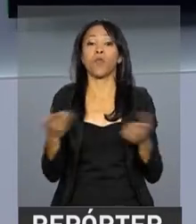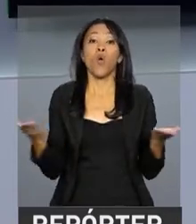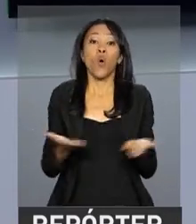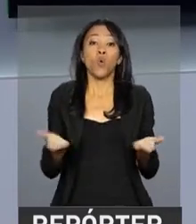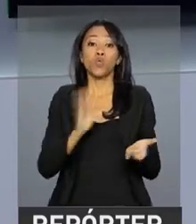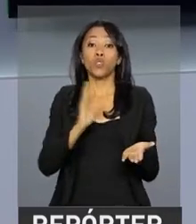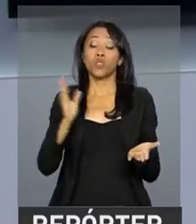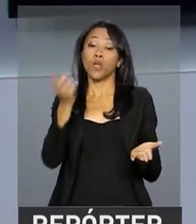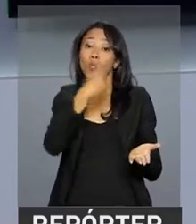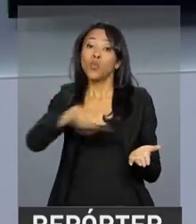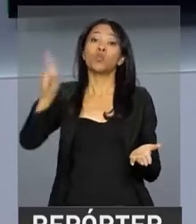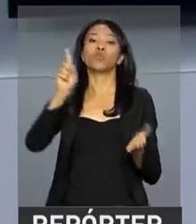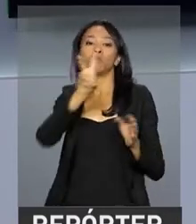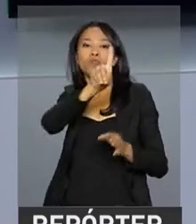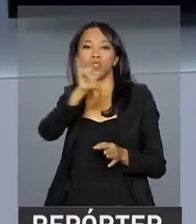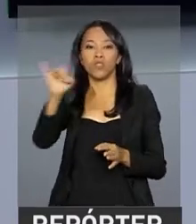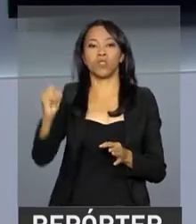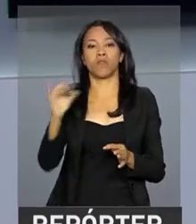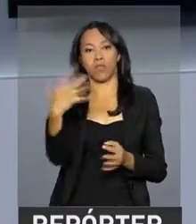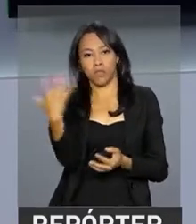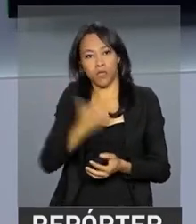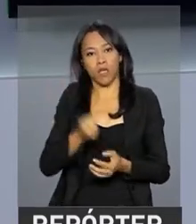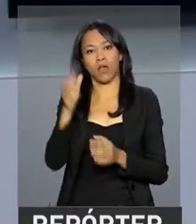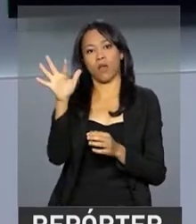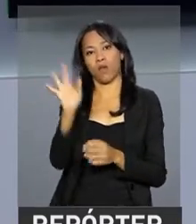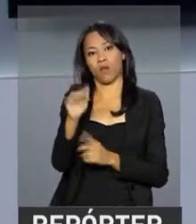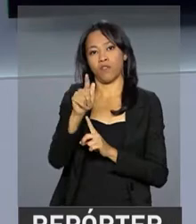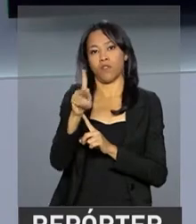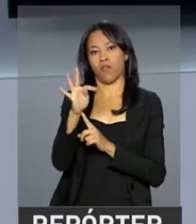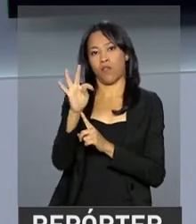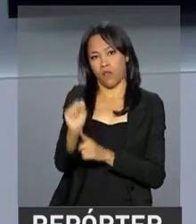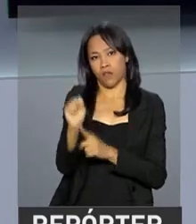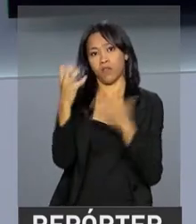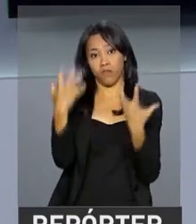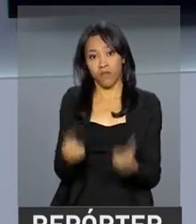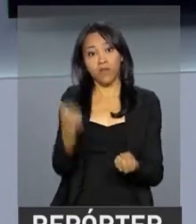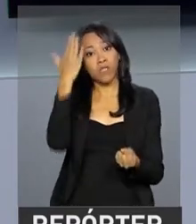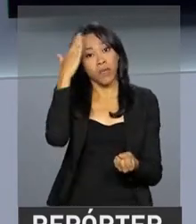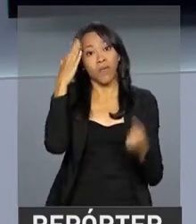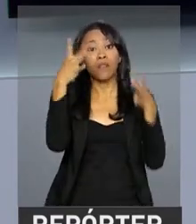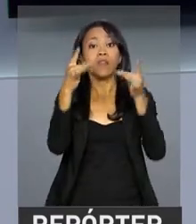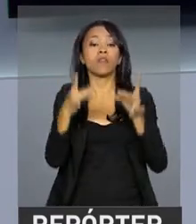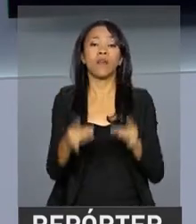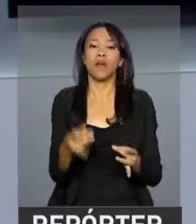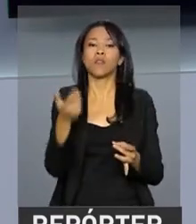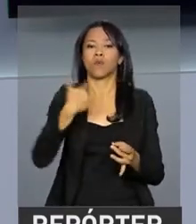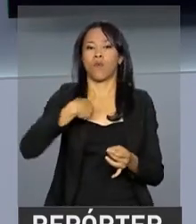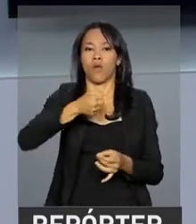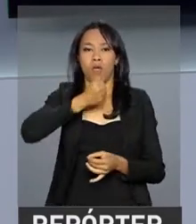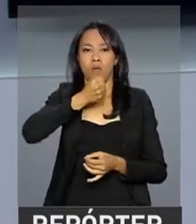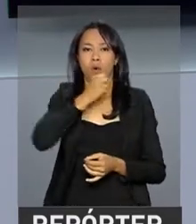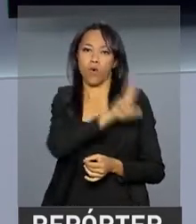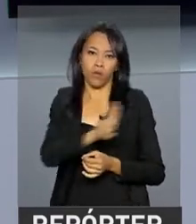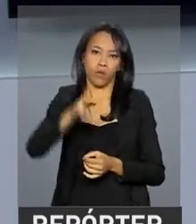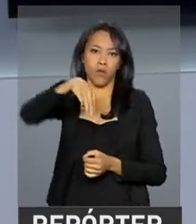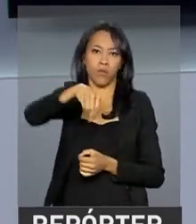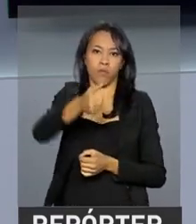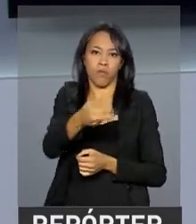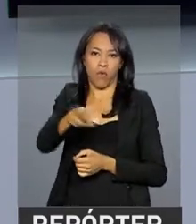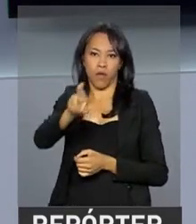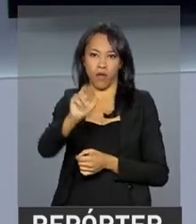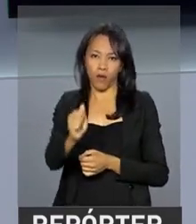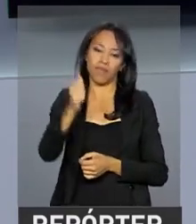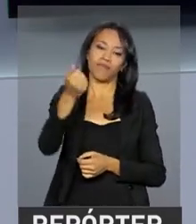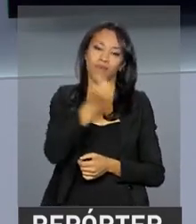para sacar o dinheiro das contas inativas do fgts vamos então saber os detalhes ao vivo com a repórter maria cnop rolar novamente